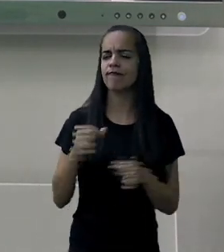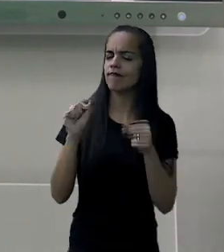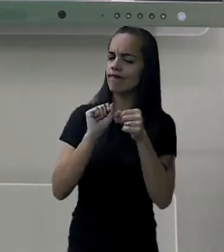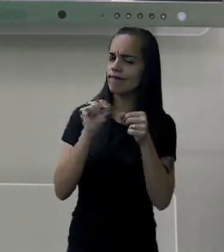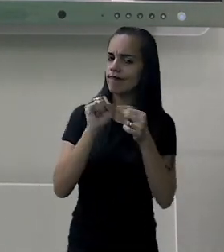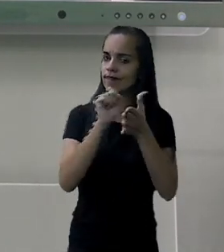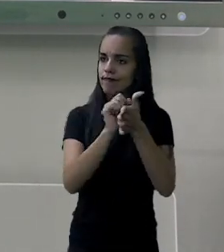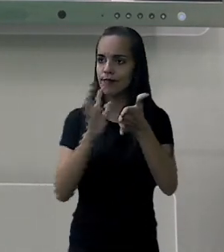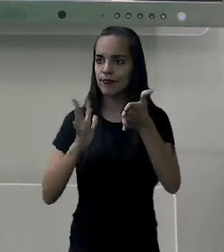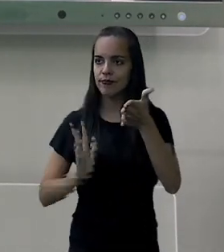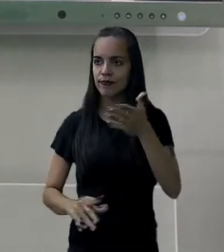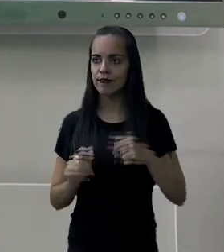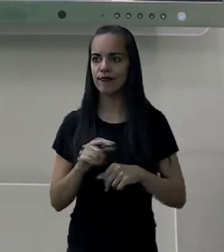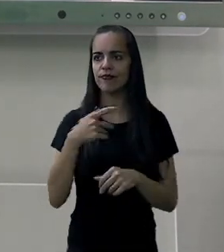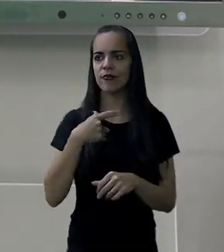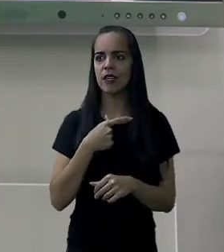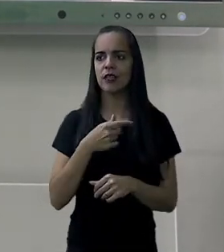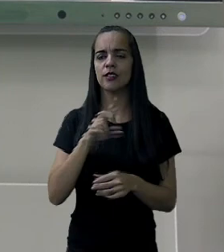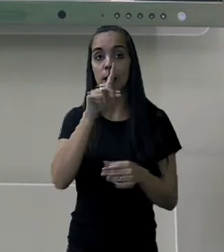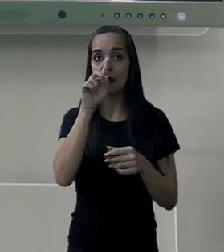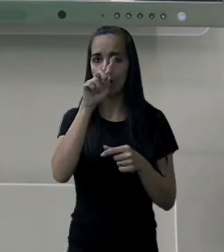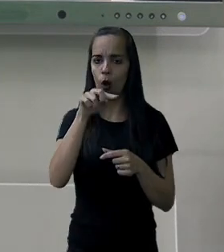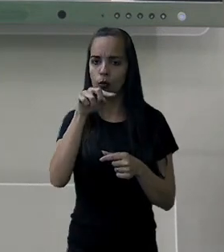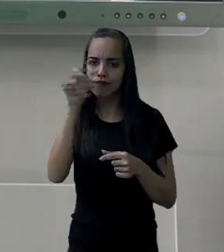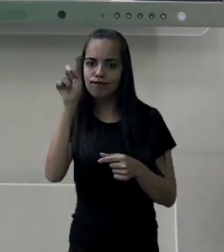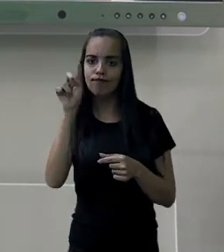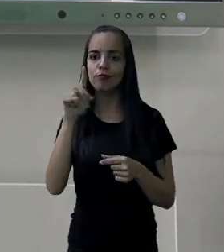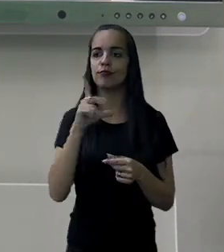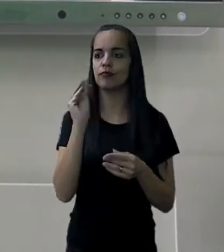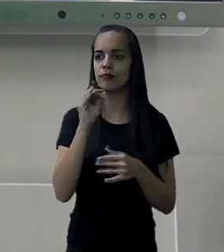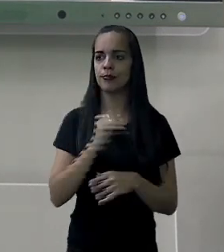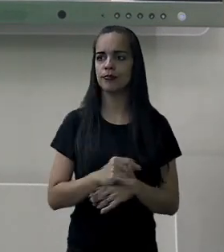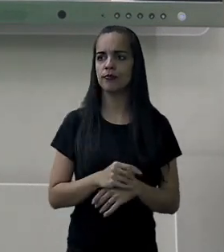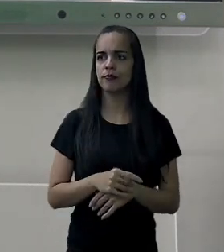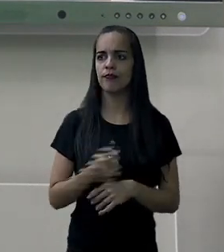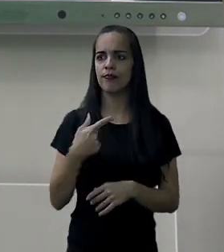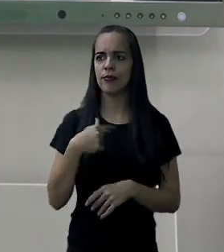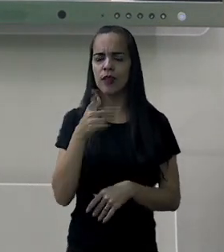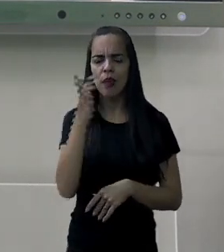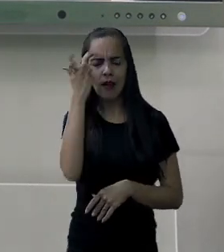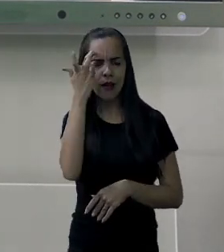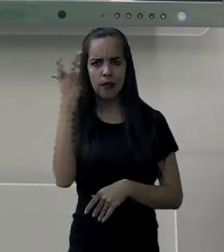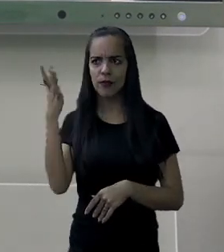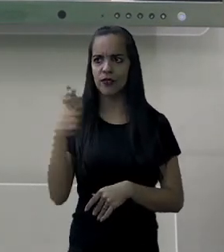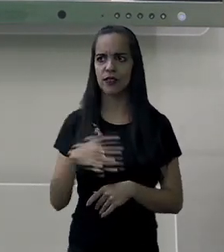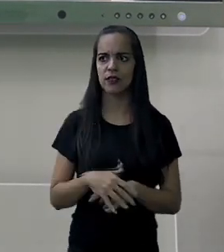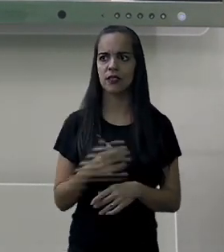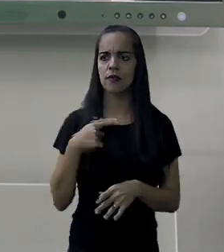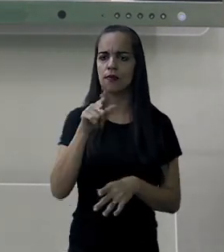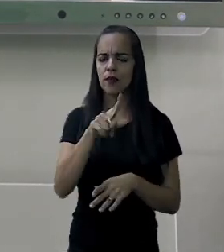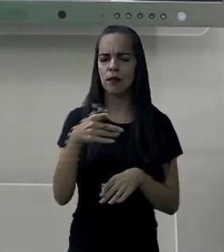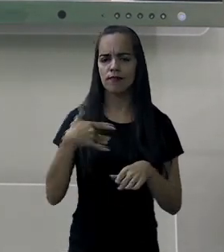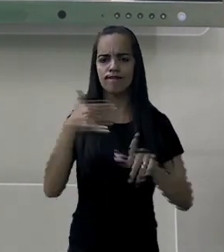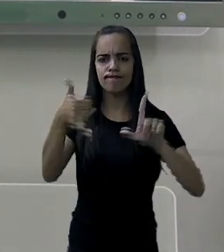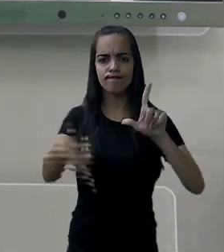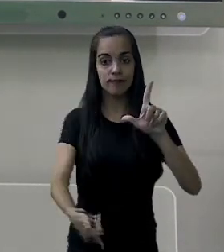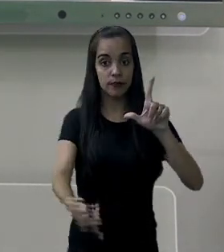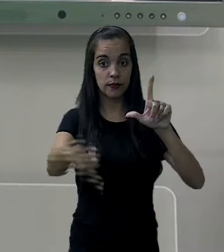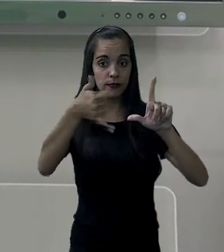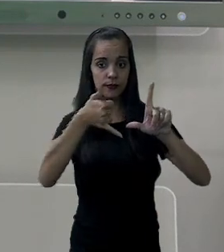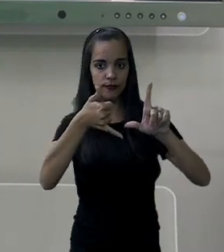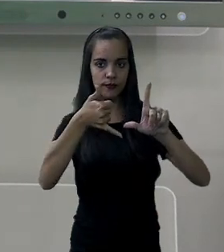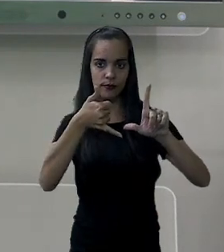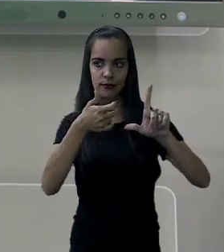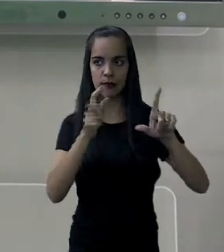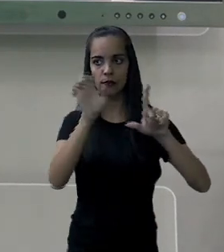suas atividades, marque lá que fez, tranquilo? E para isso é fácil. Basta você apontar a